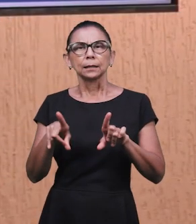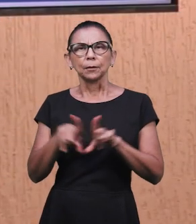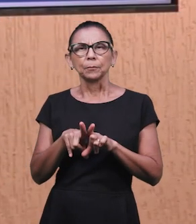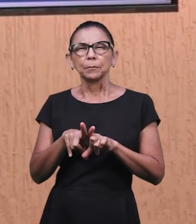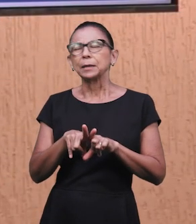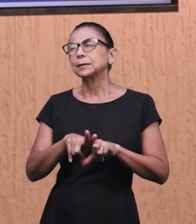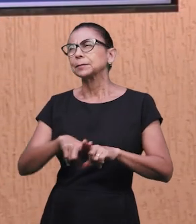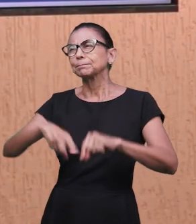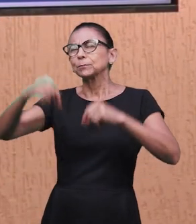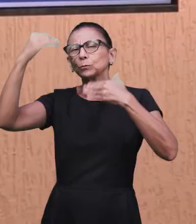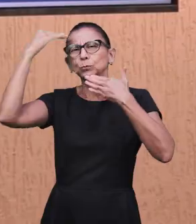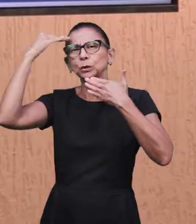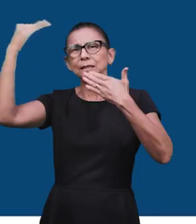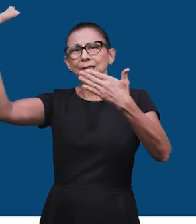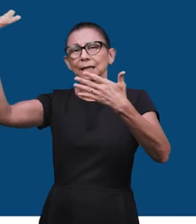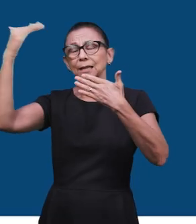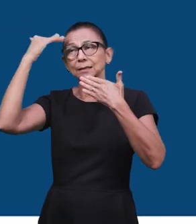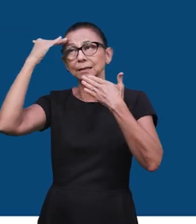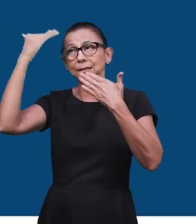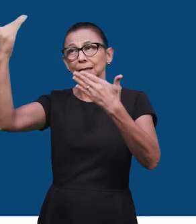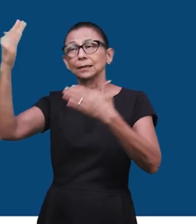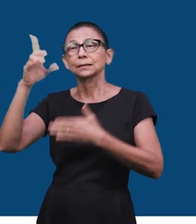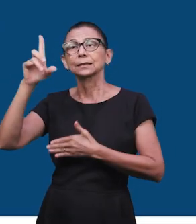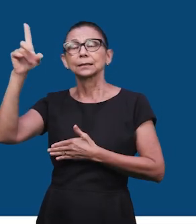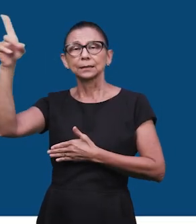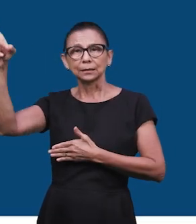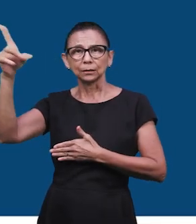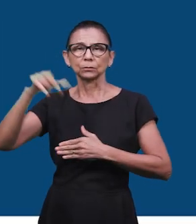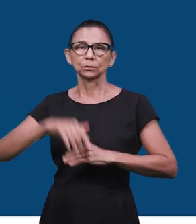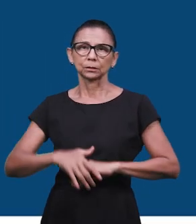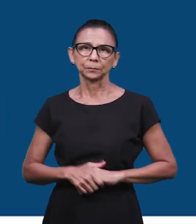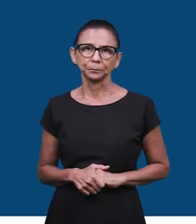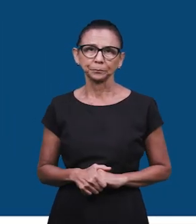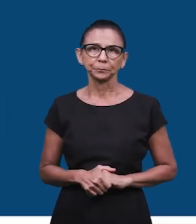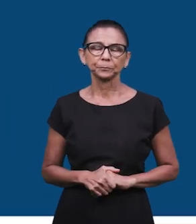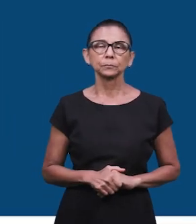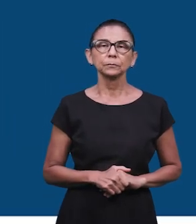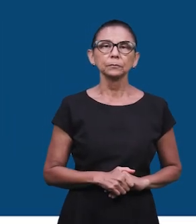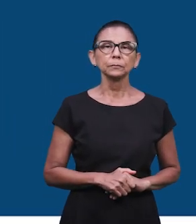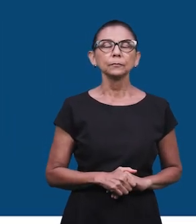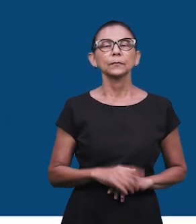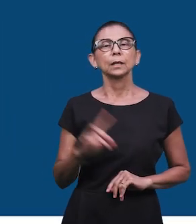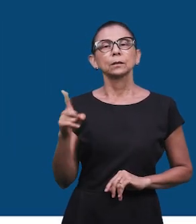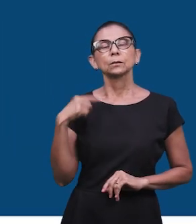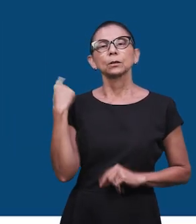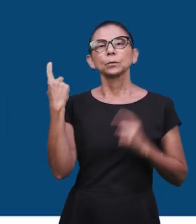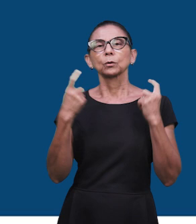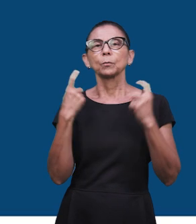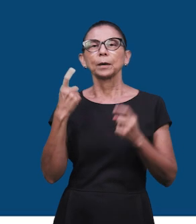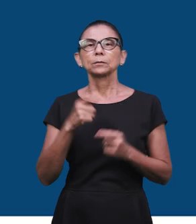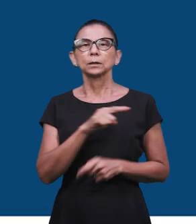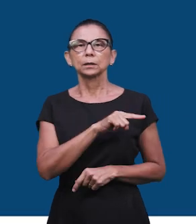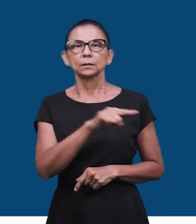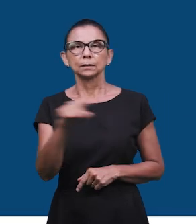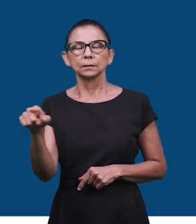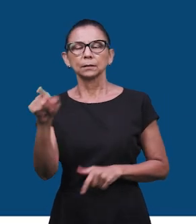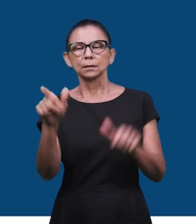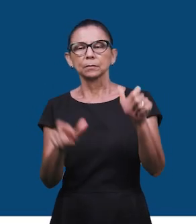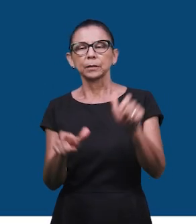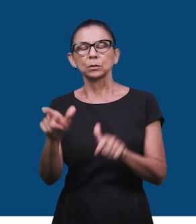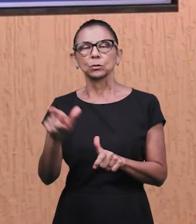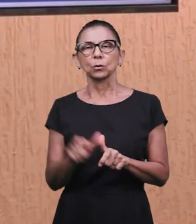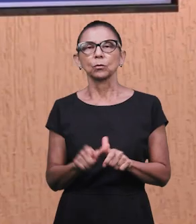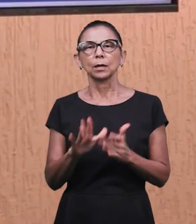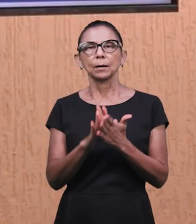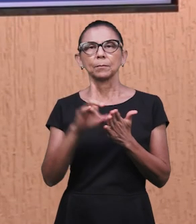esse trabalho. Levar as pessoas aqui a entenderem a palavra do Senhor. O objetivo do